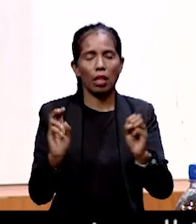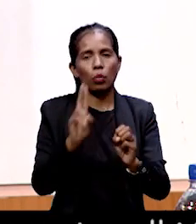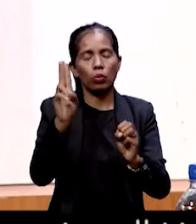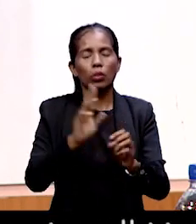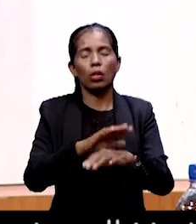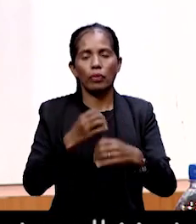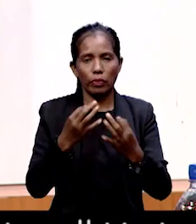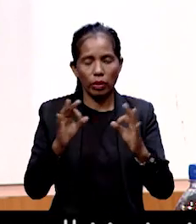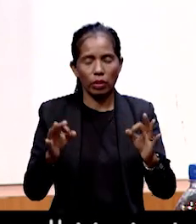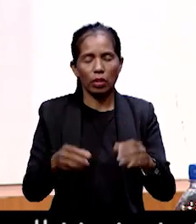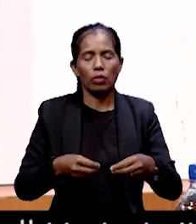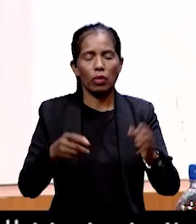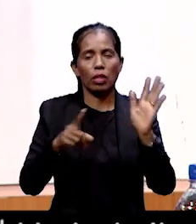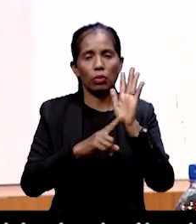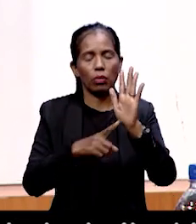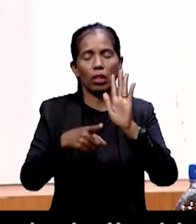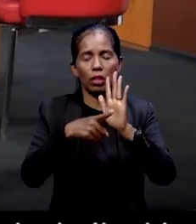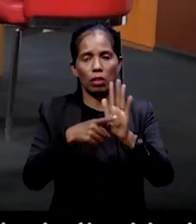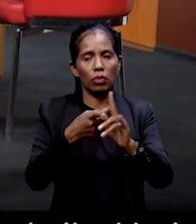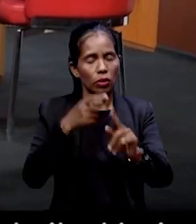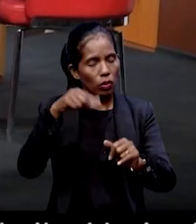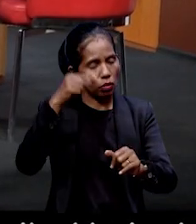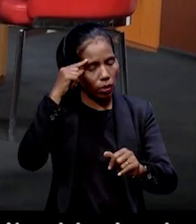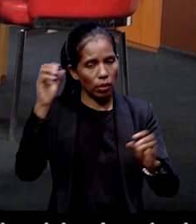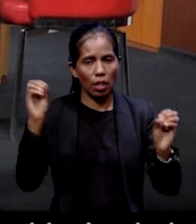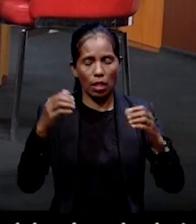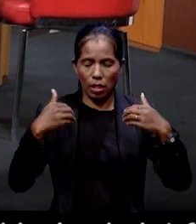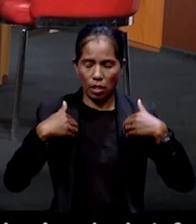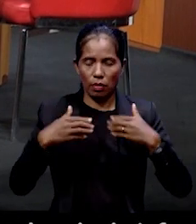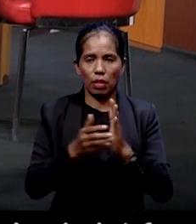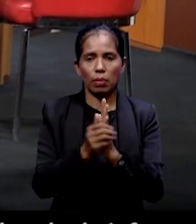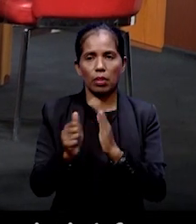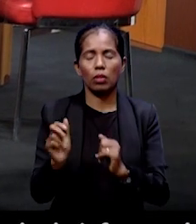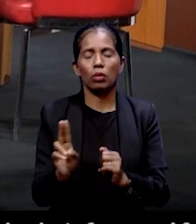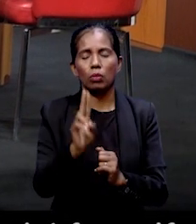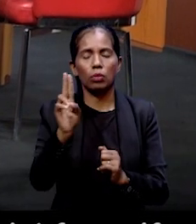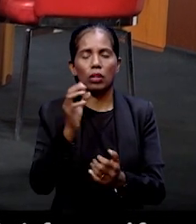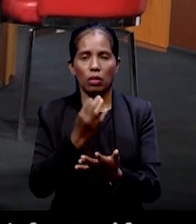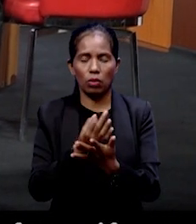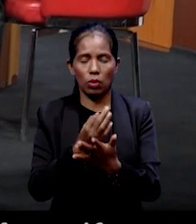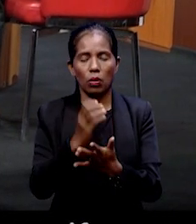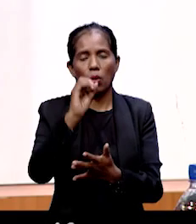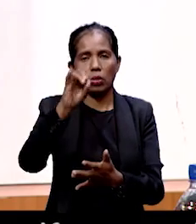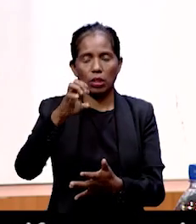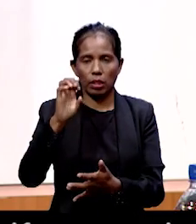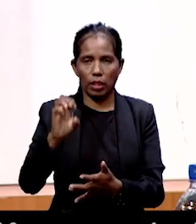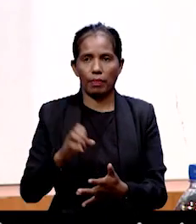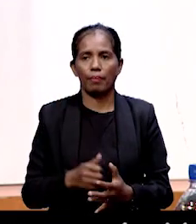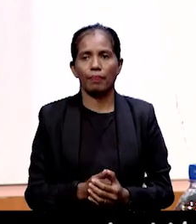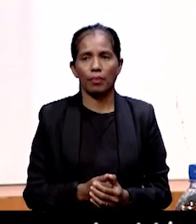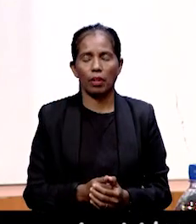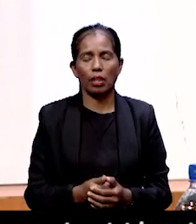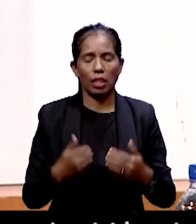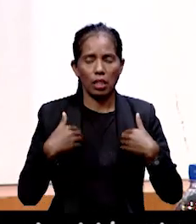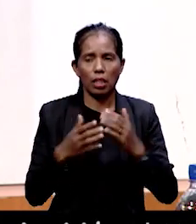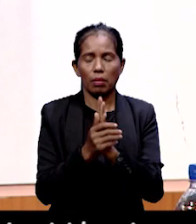dane facto negativo husi governo, katakla iha capacidade hodi executa orçamento geral Estado. Para além da capacidade, há